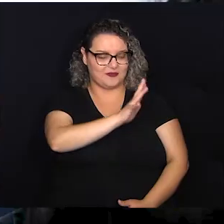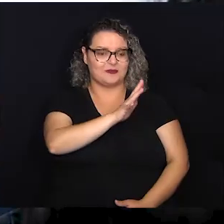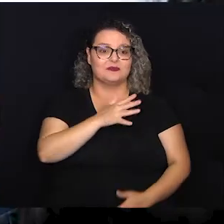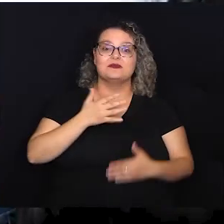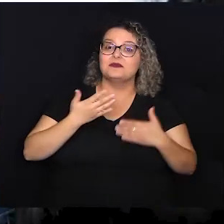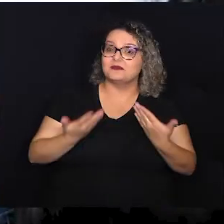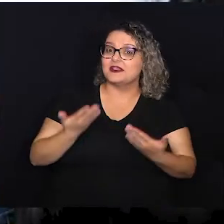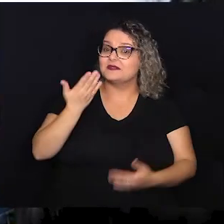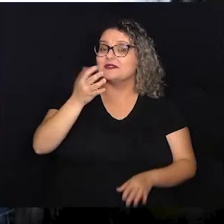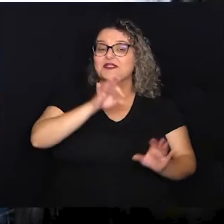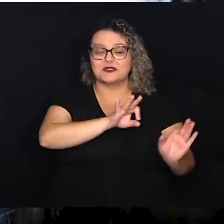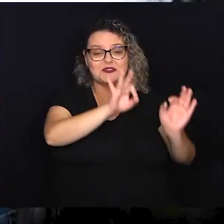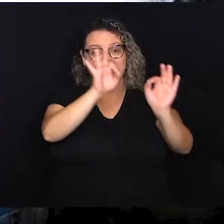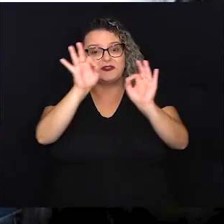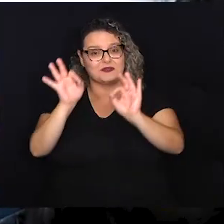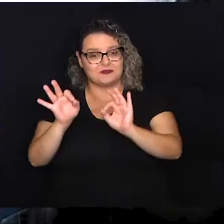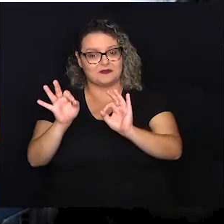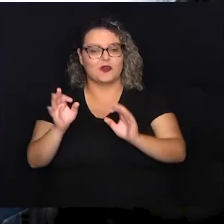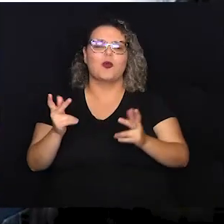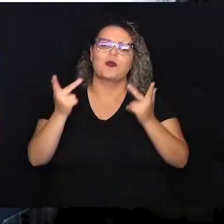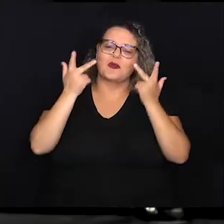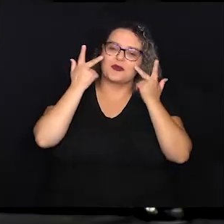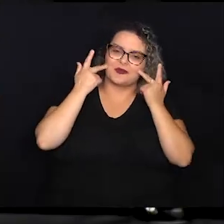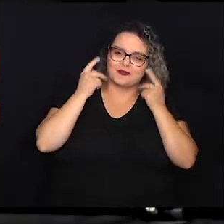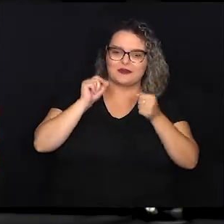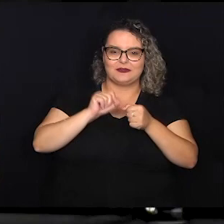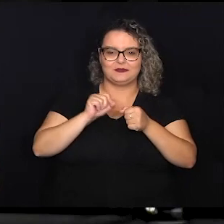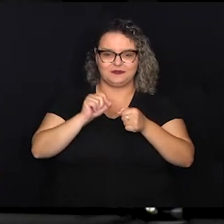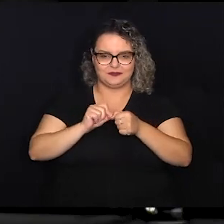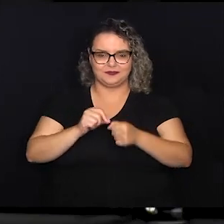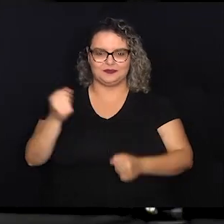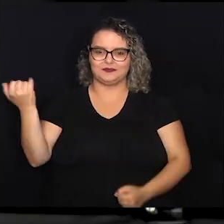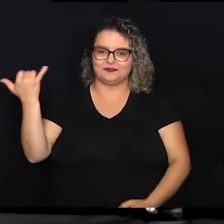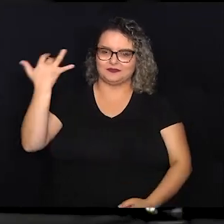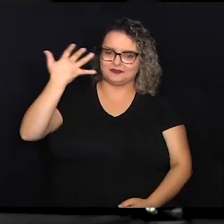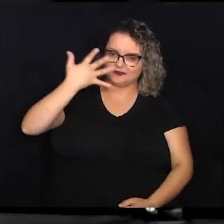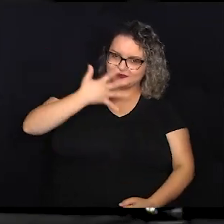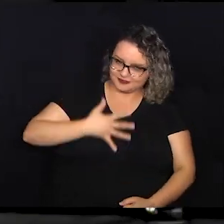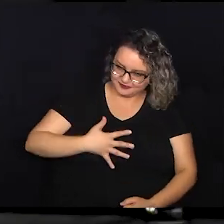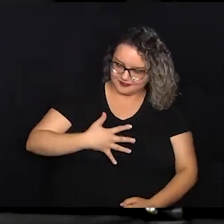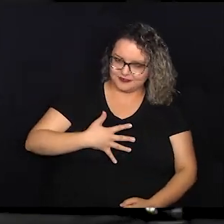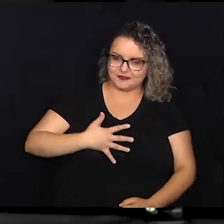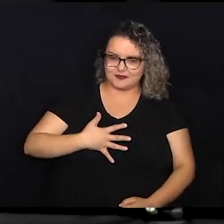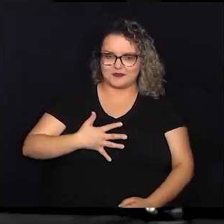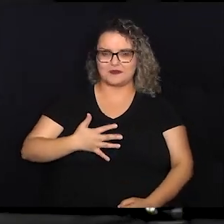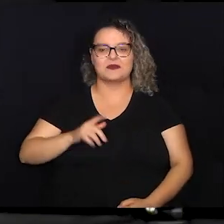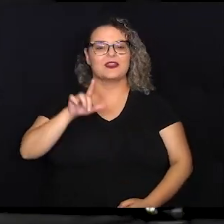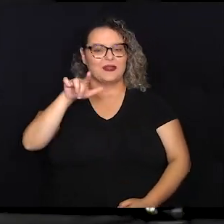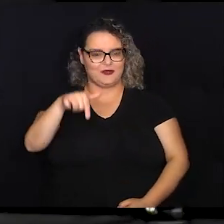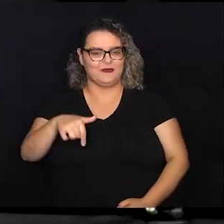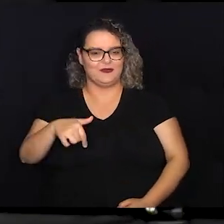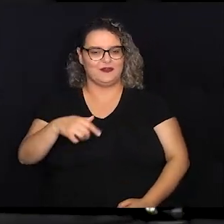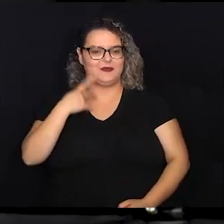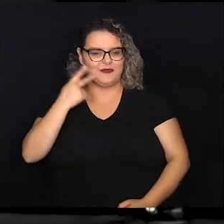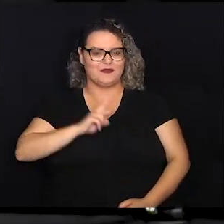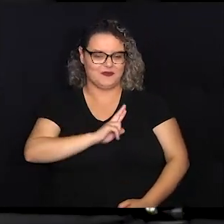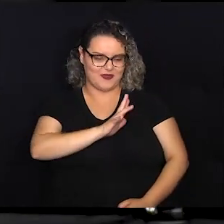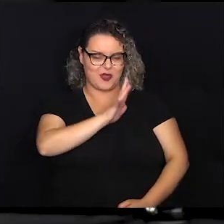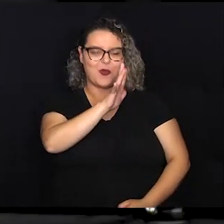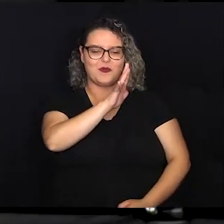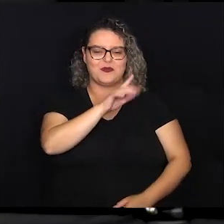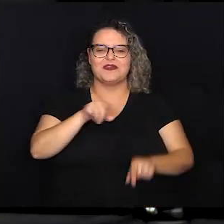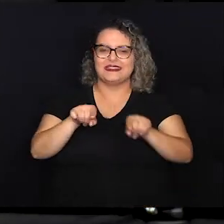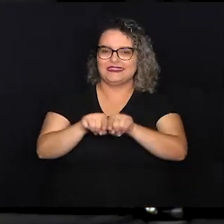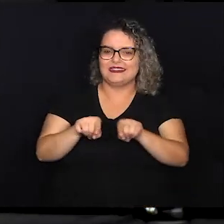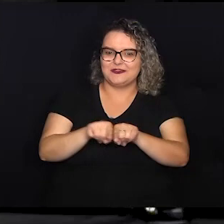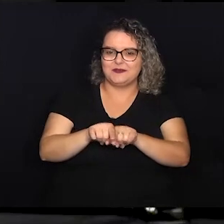vereador Rubens Gás. Mas você que nos acompanha, como é de praxe, eu vou fazer a minha auto e audiodescrição e depois